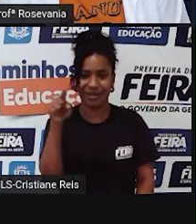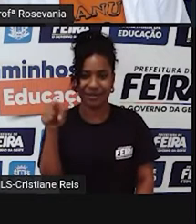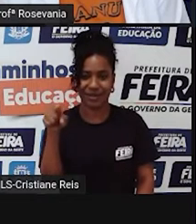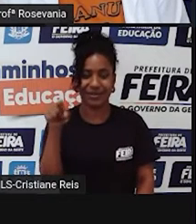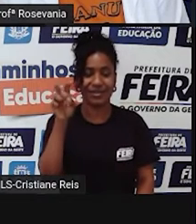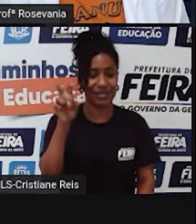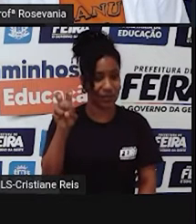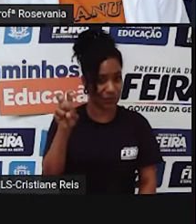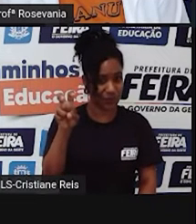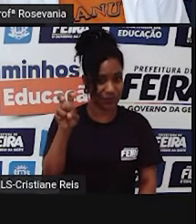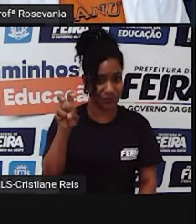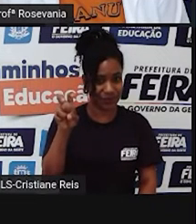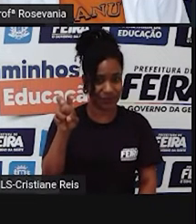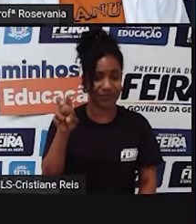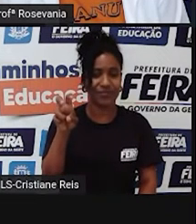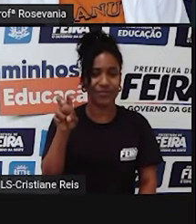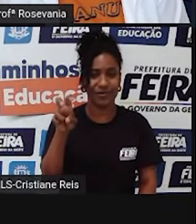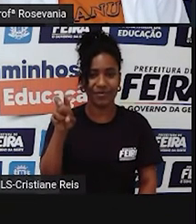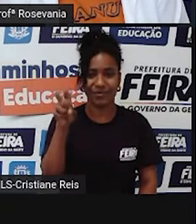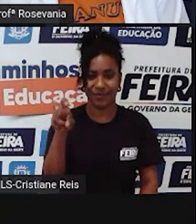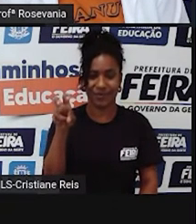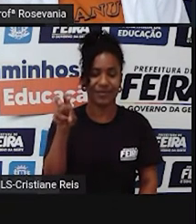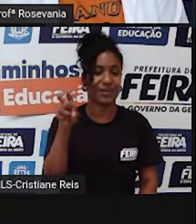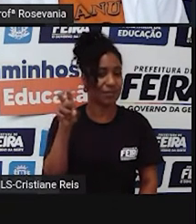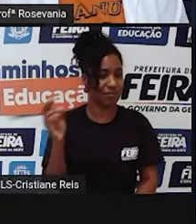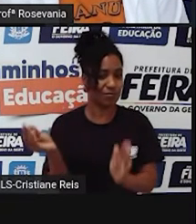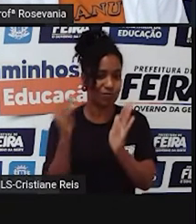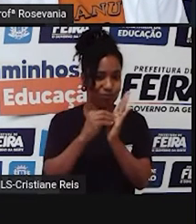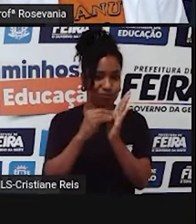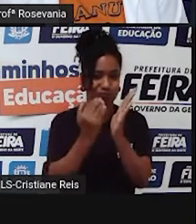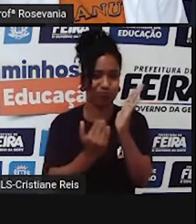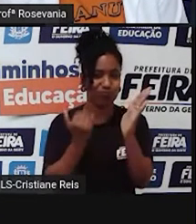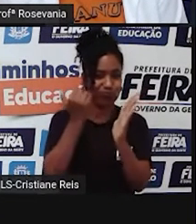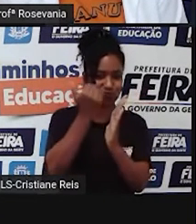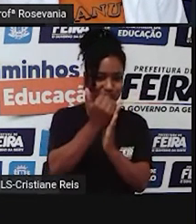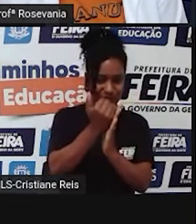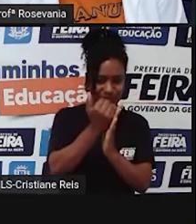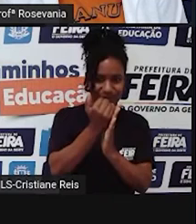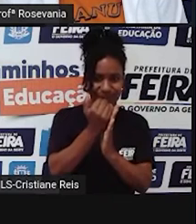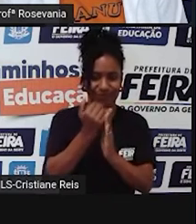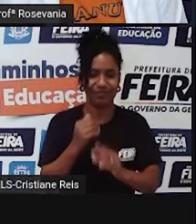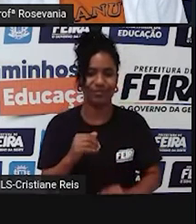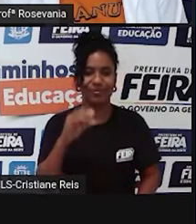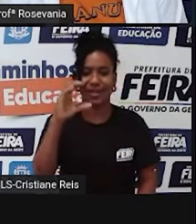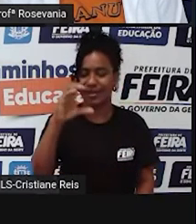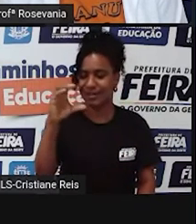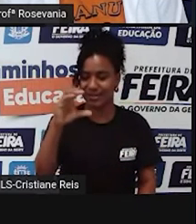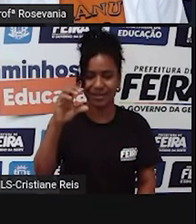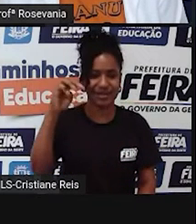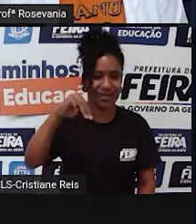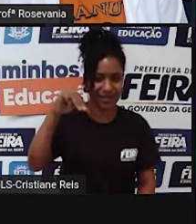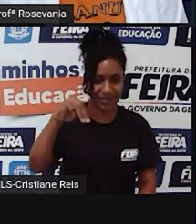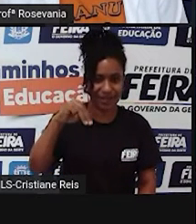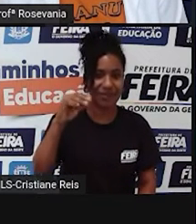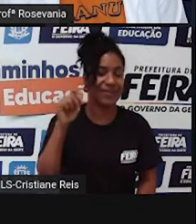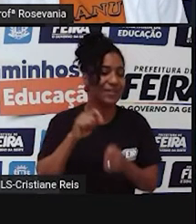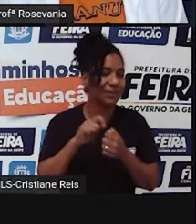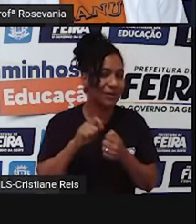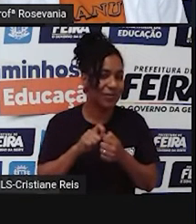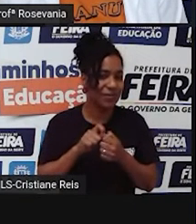quatro, cinco. Eu acrescento cinco zeros. Se eu quero transformar centímetro em quilômetro, aí eu